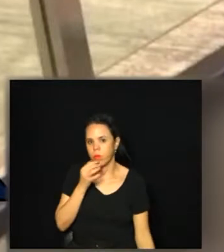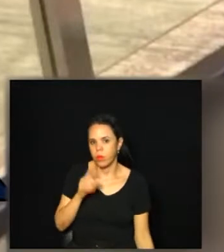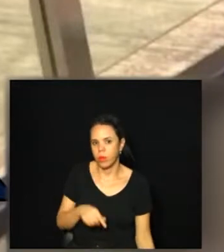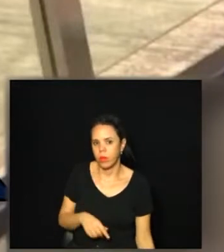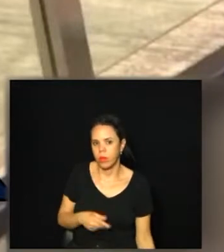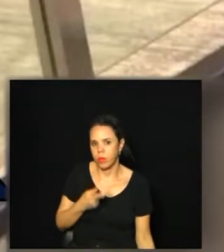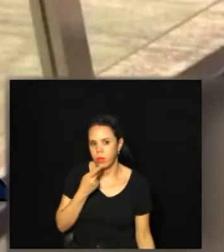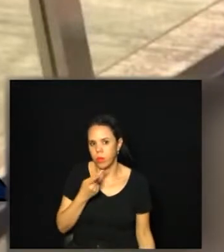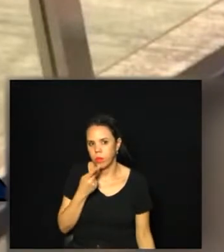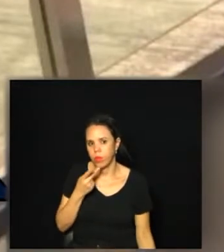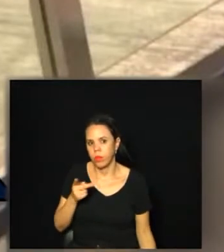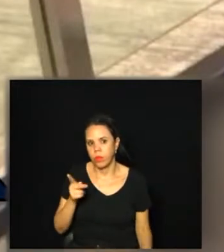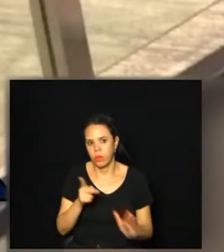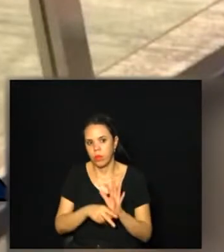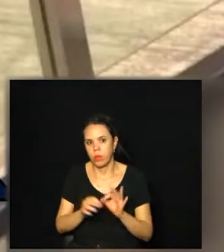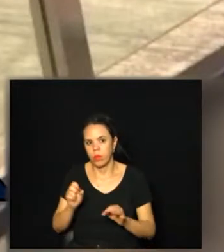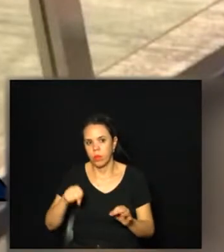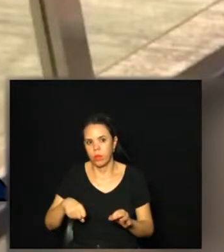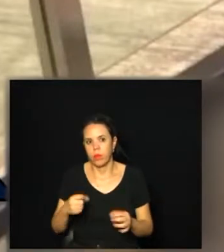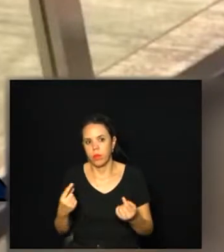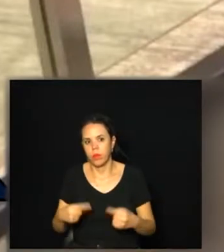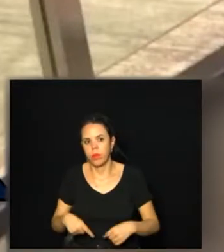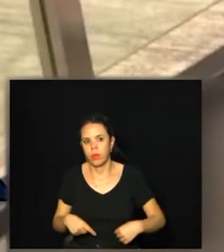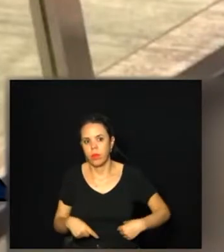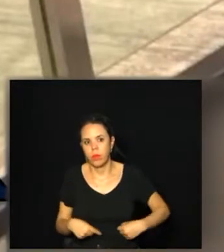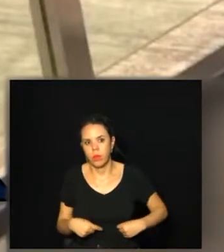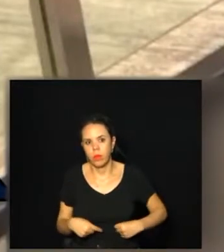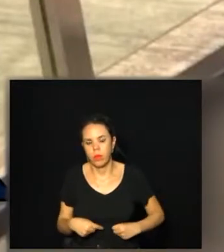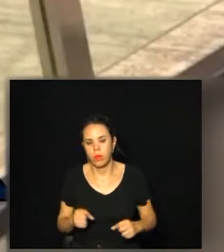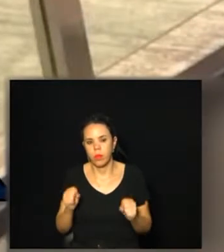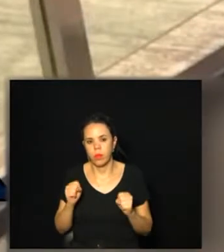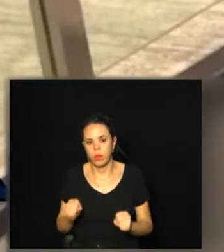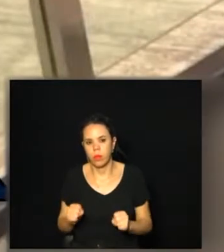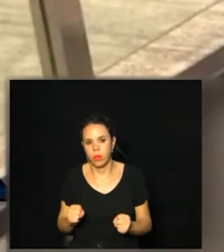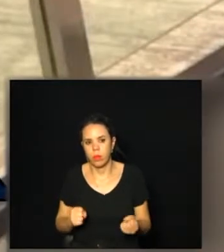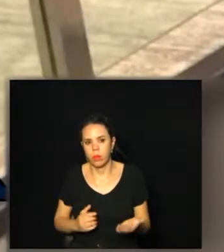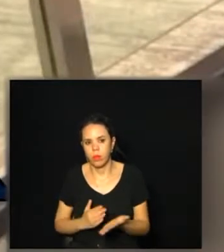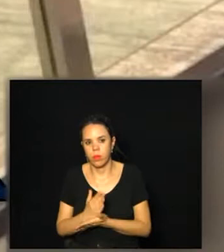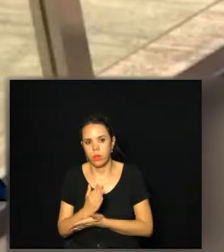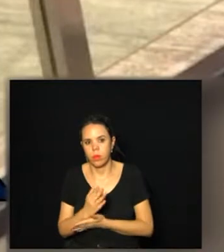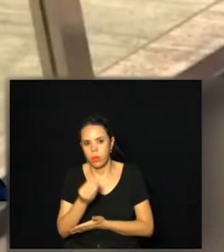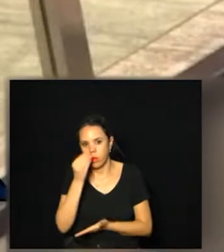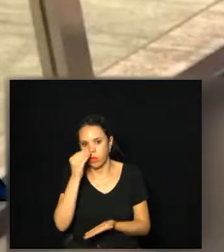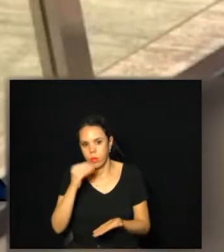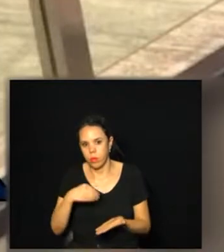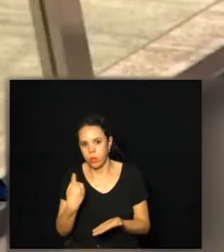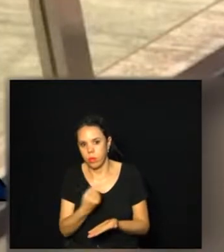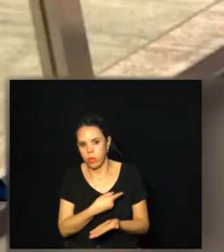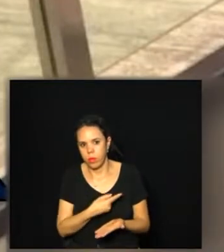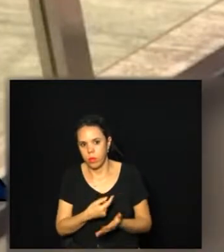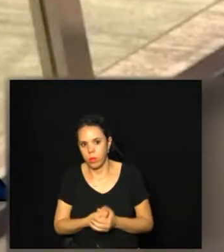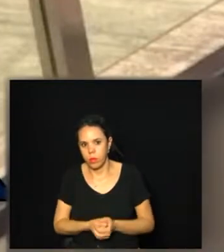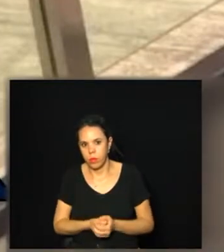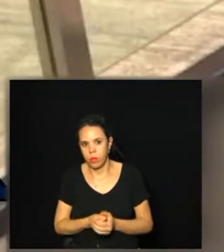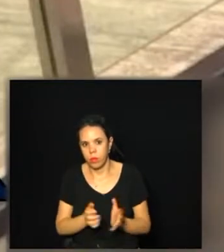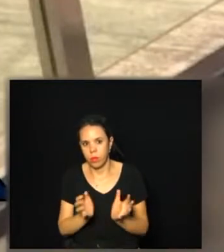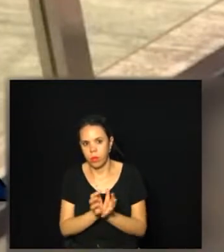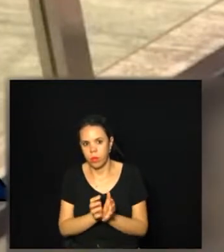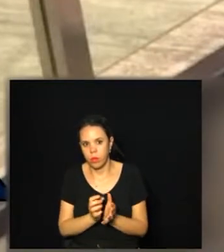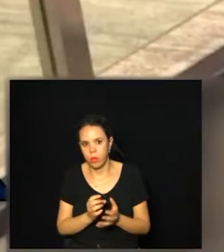falem sobre os projetos, se é favorável ou contra, para que eles possam ser aprovados ou rejeitados. Nós, como da